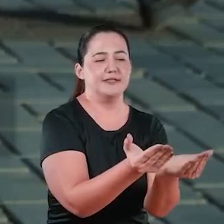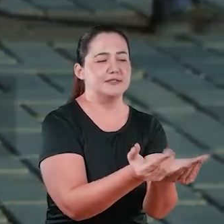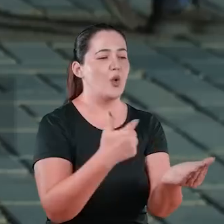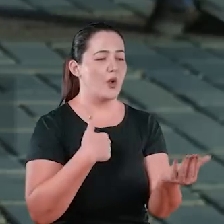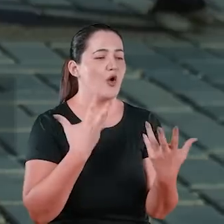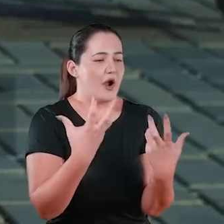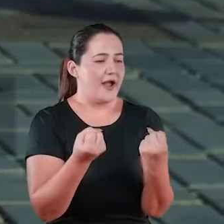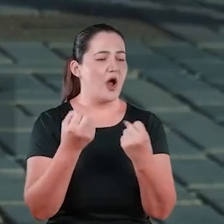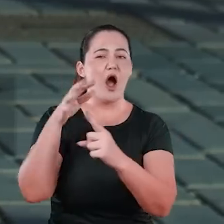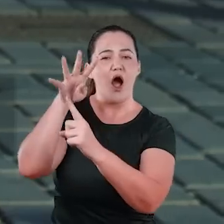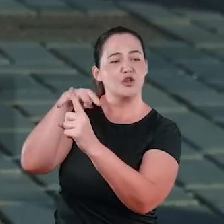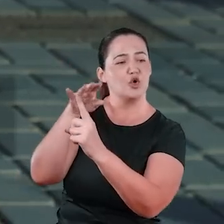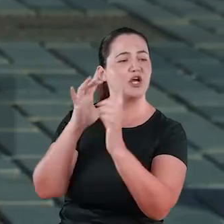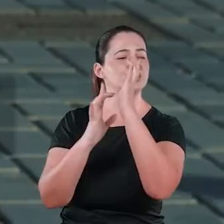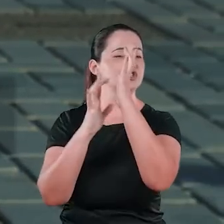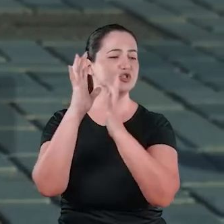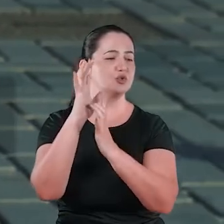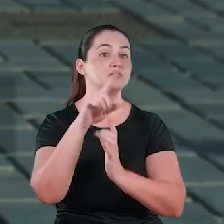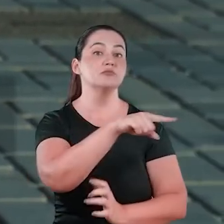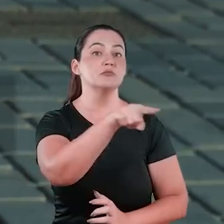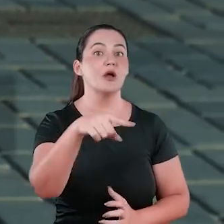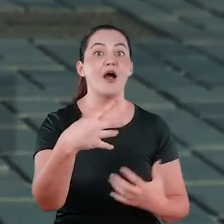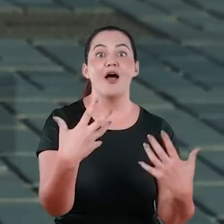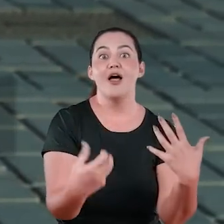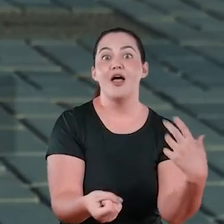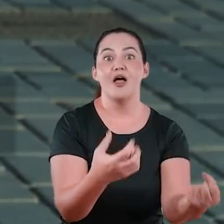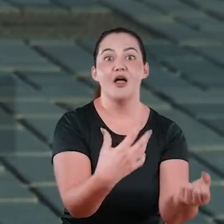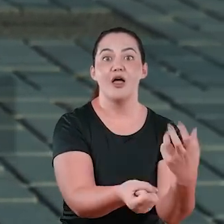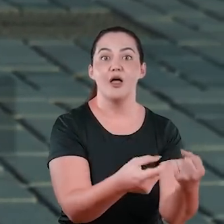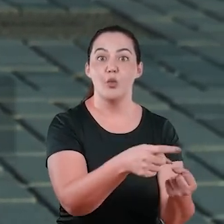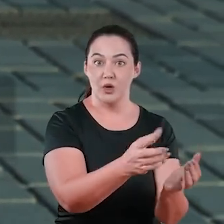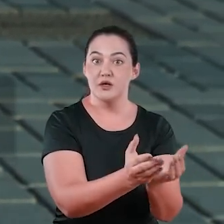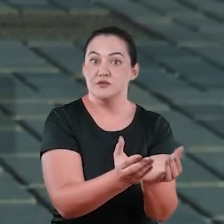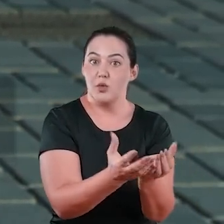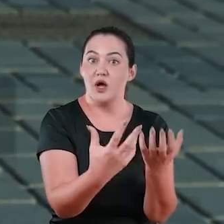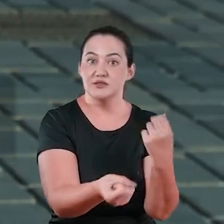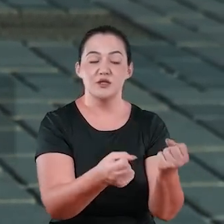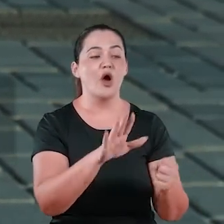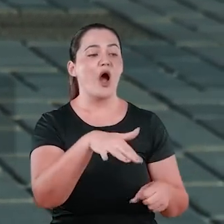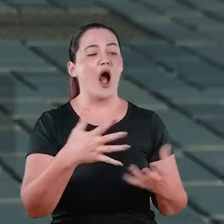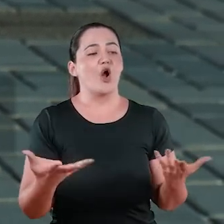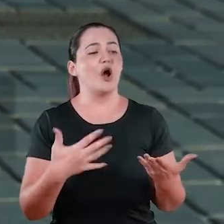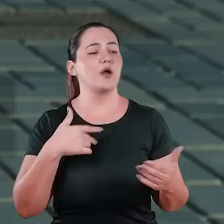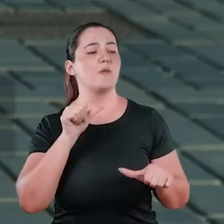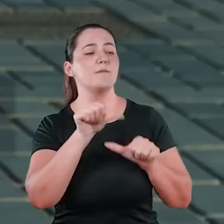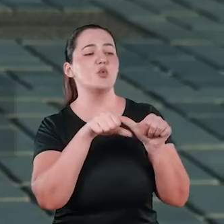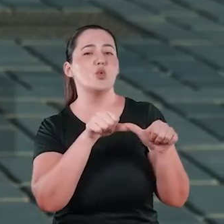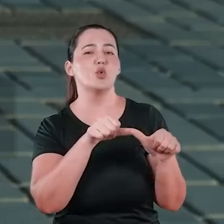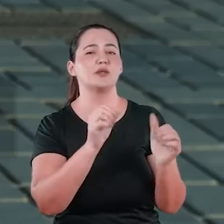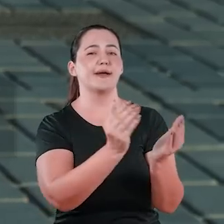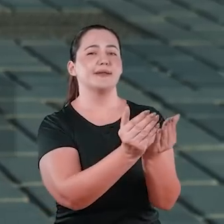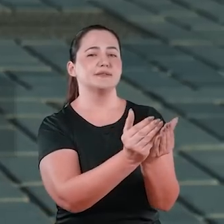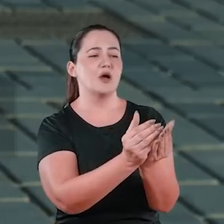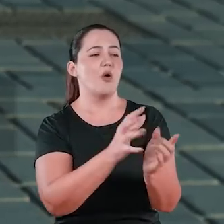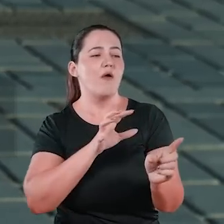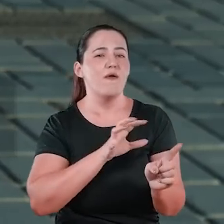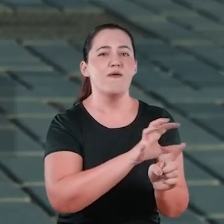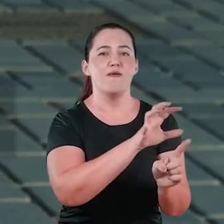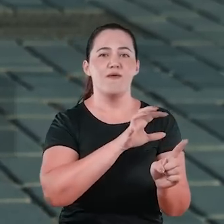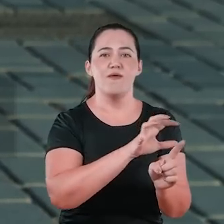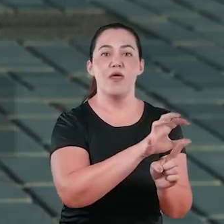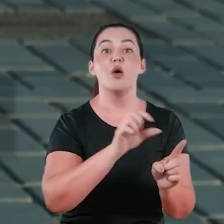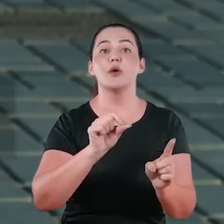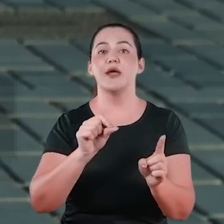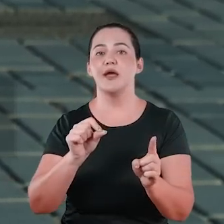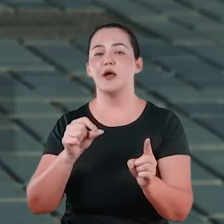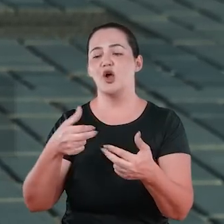faz com que os cristãos aceitem as mudanças que ele estava trazendo como coisas pagãs que estavam entrando para a religião cristã,